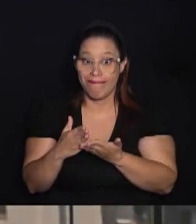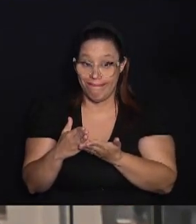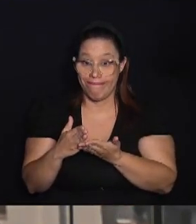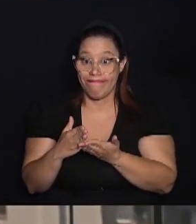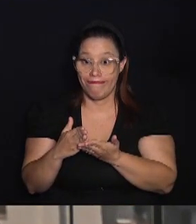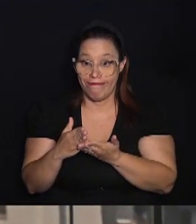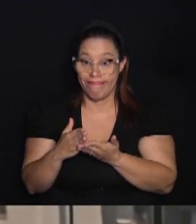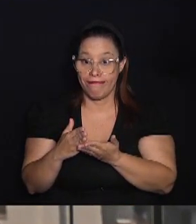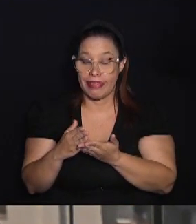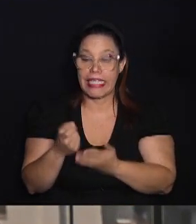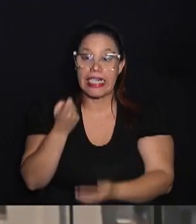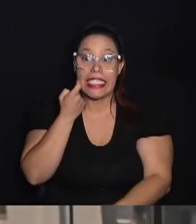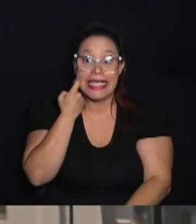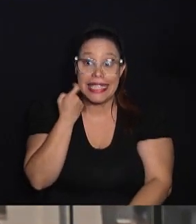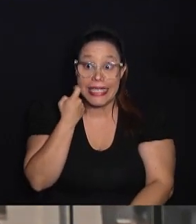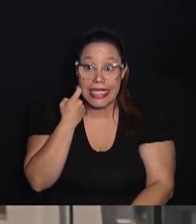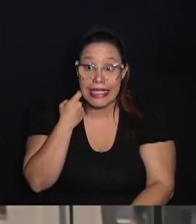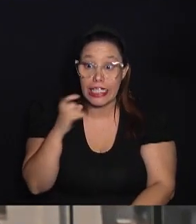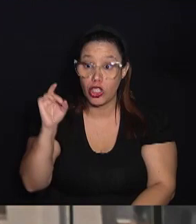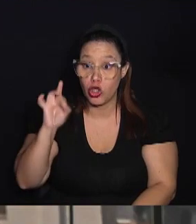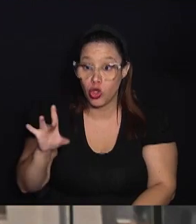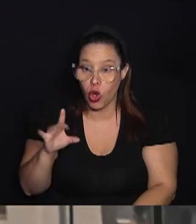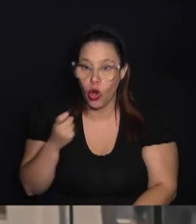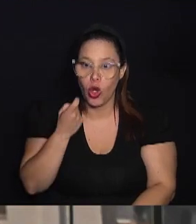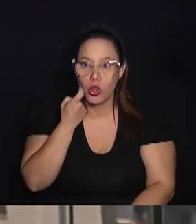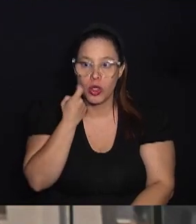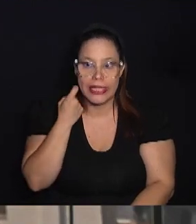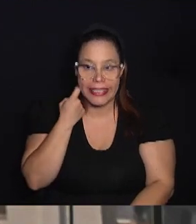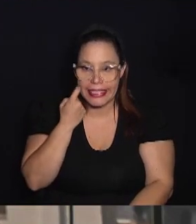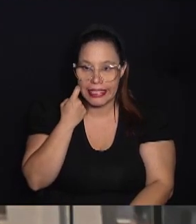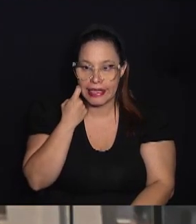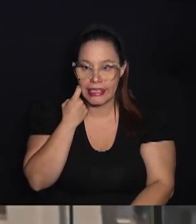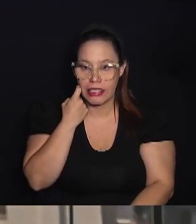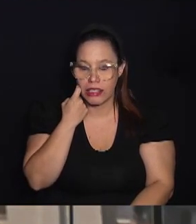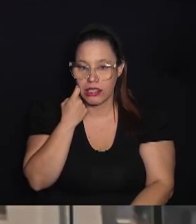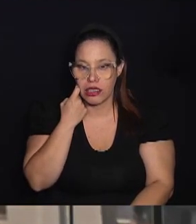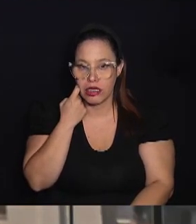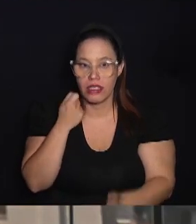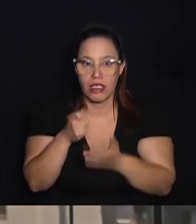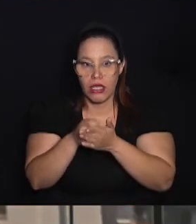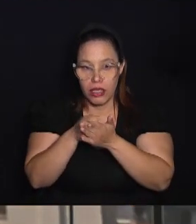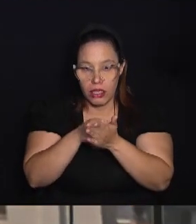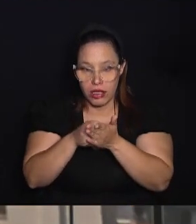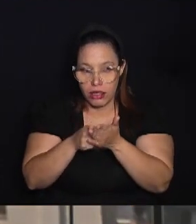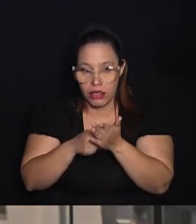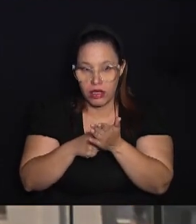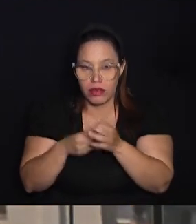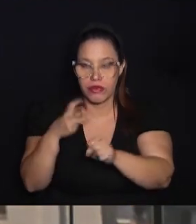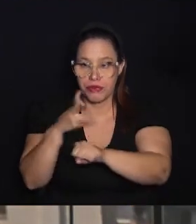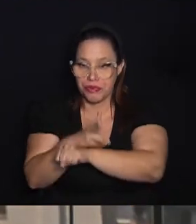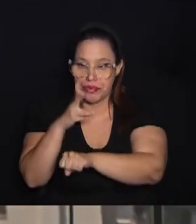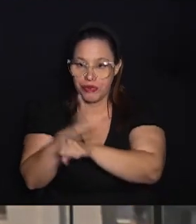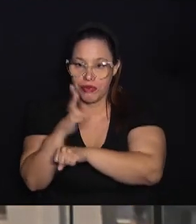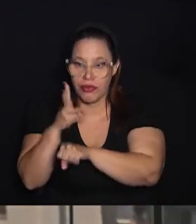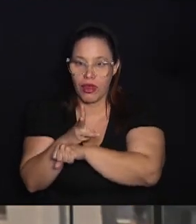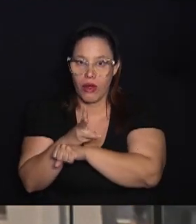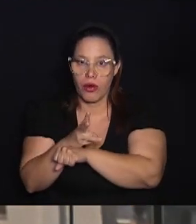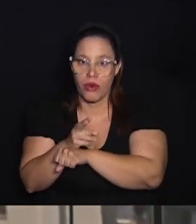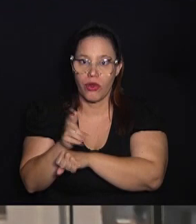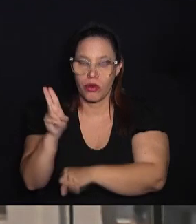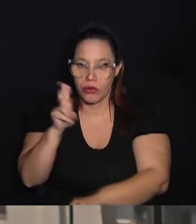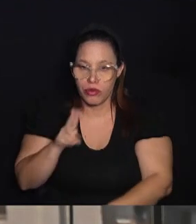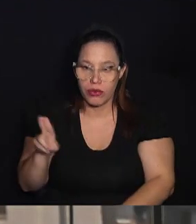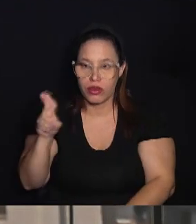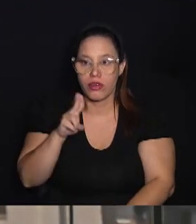terão até sexta-feira Hein gente para participar do processo seletivo basta e acessar o Portal tá um portal único de acesso